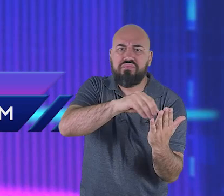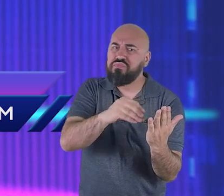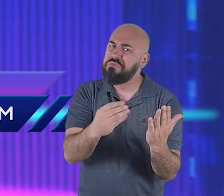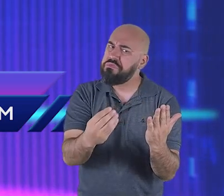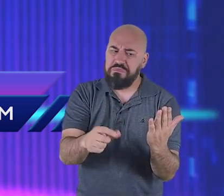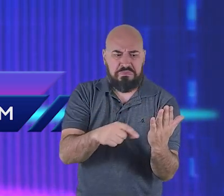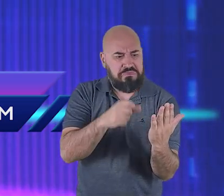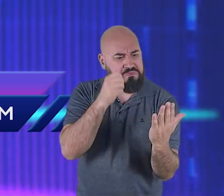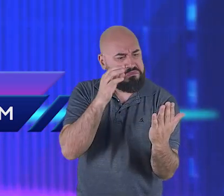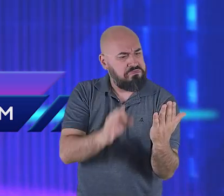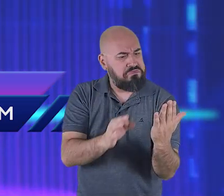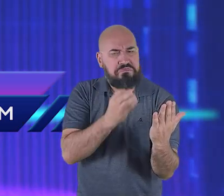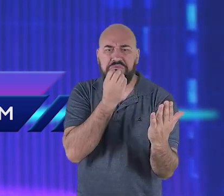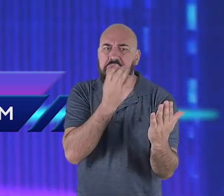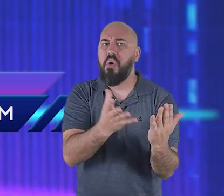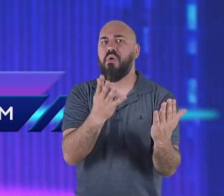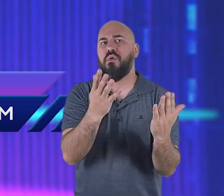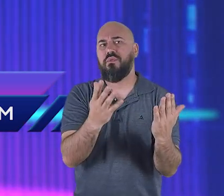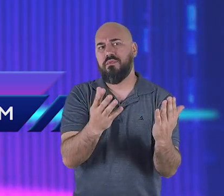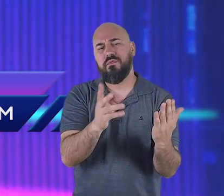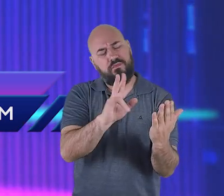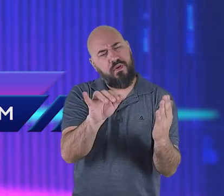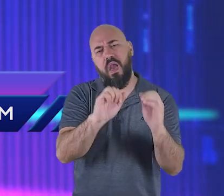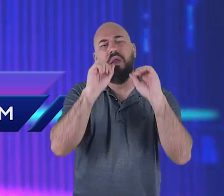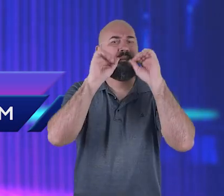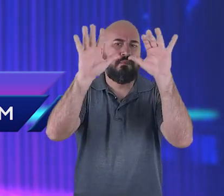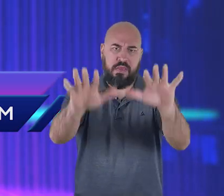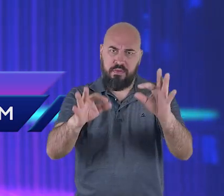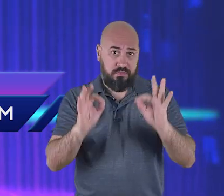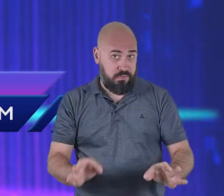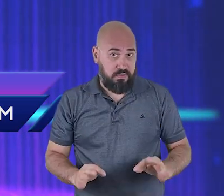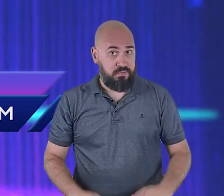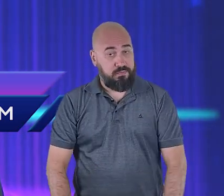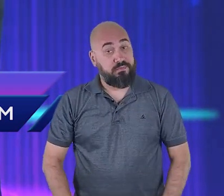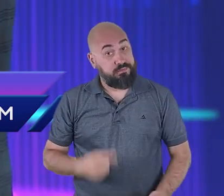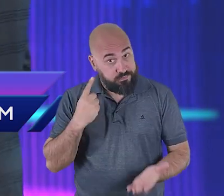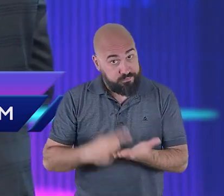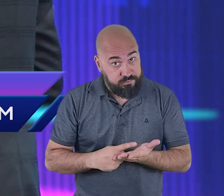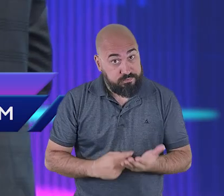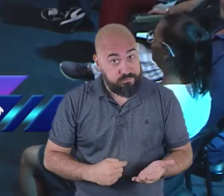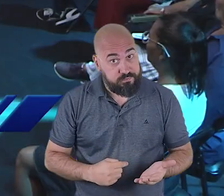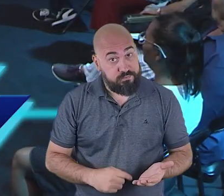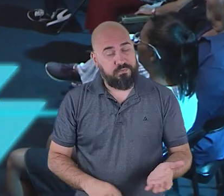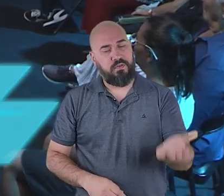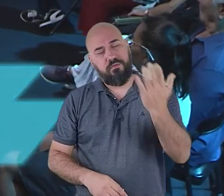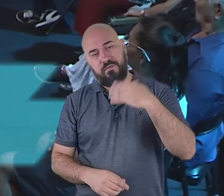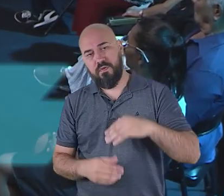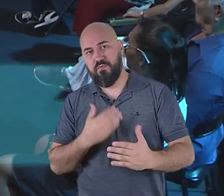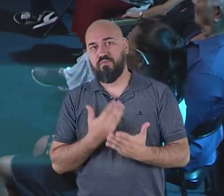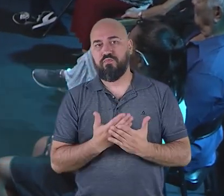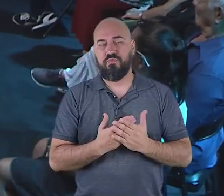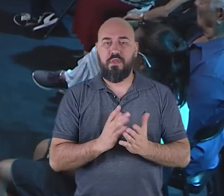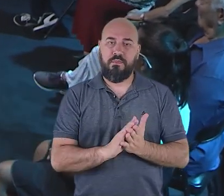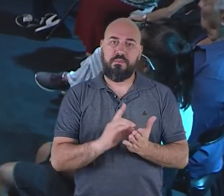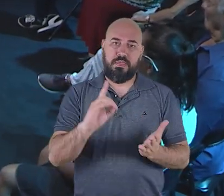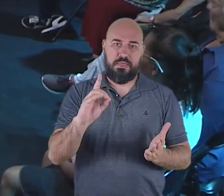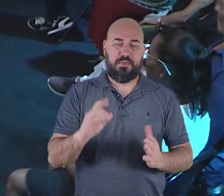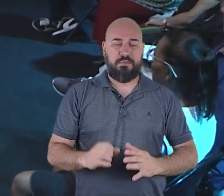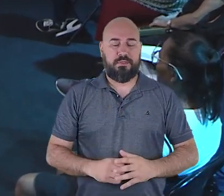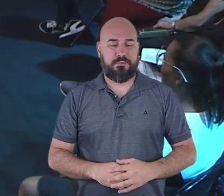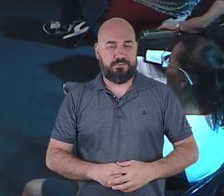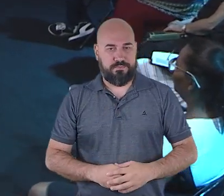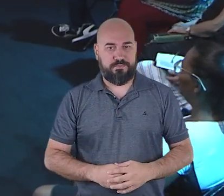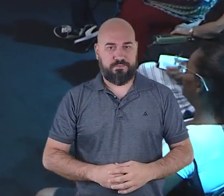e vai ser uma bênção para você, tá bom? Combinado? Então, vamos agora para a Bíblia. Eu vou pegar a minha que já